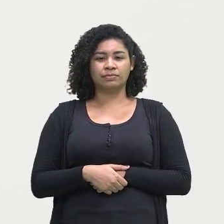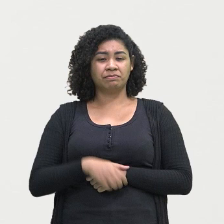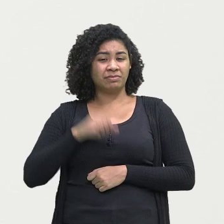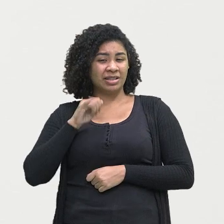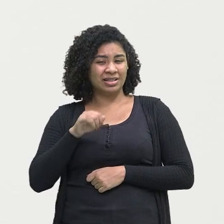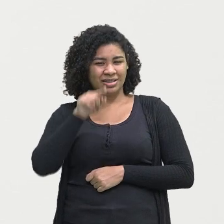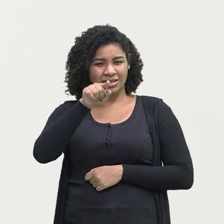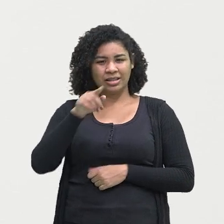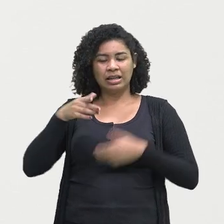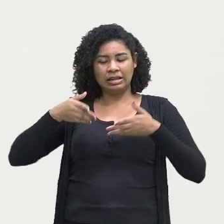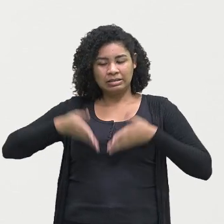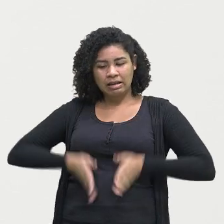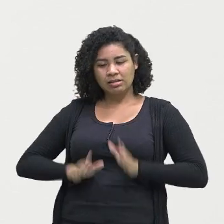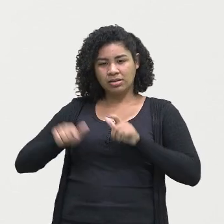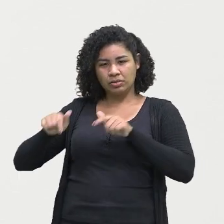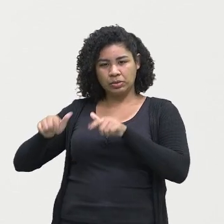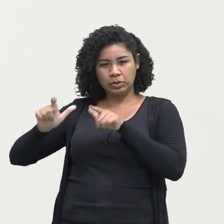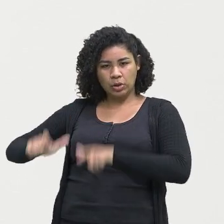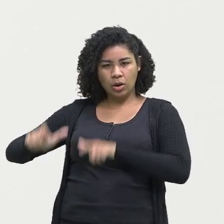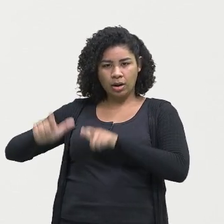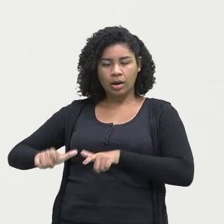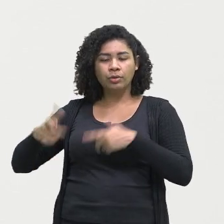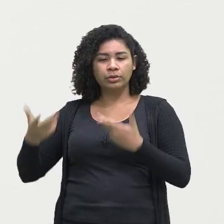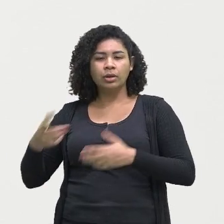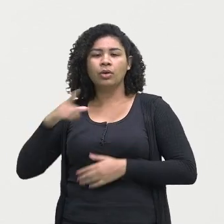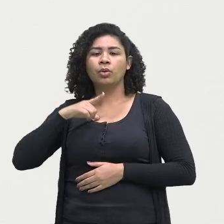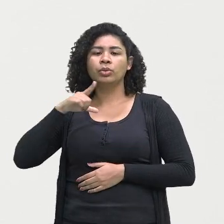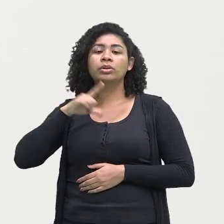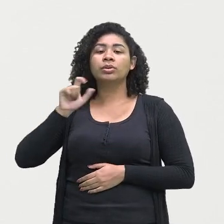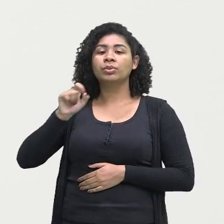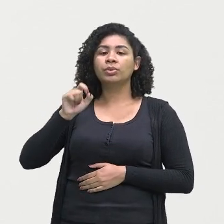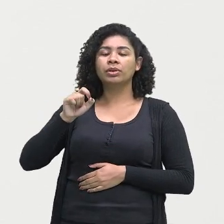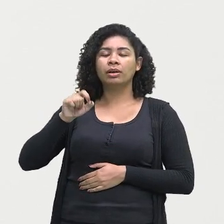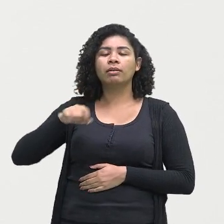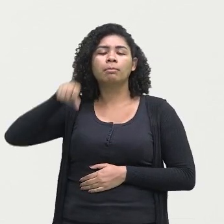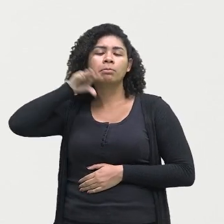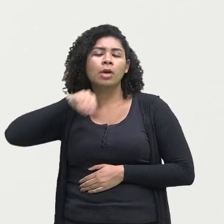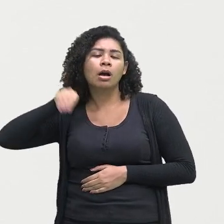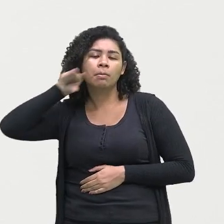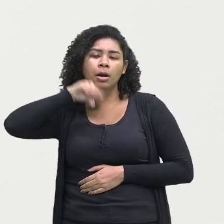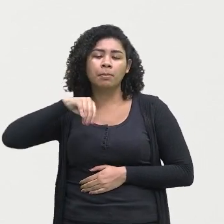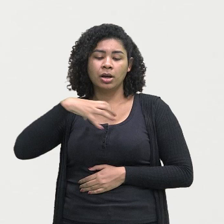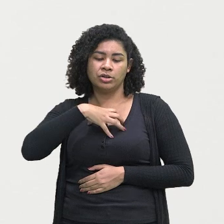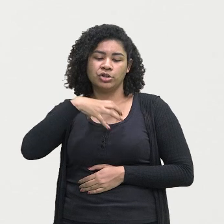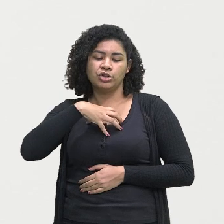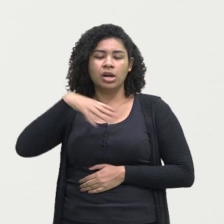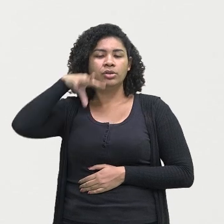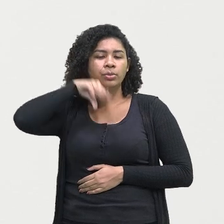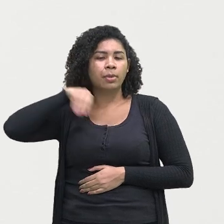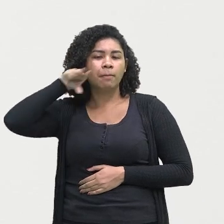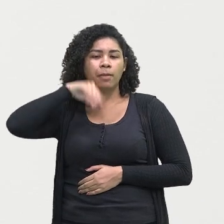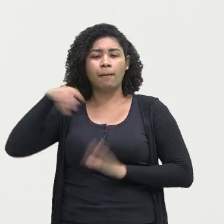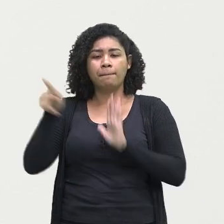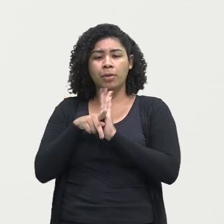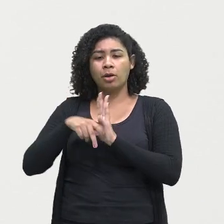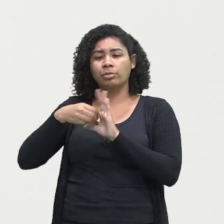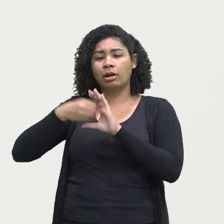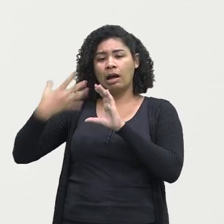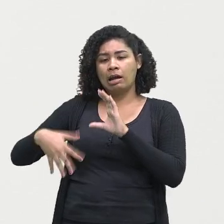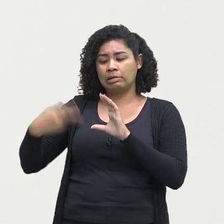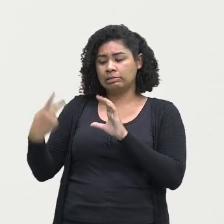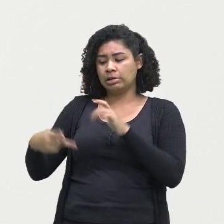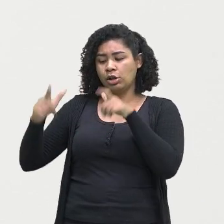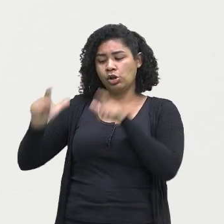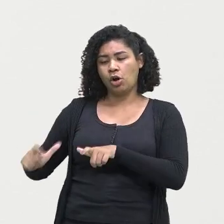Nova York, você vai ter um sotaque metropolitano, né? Americano. One day,